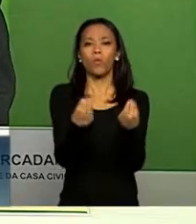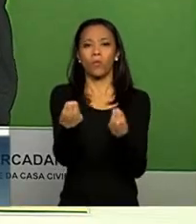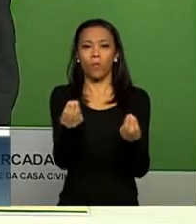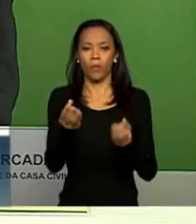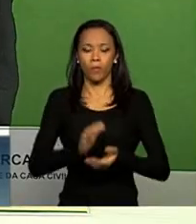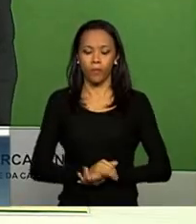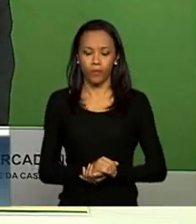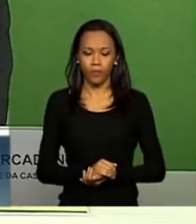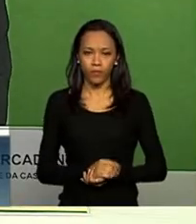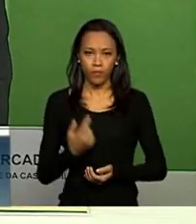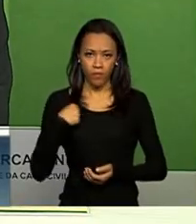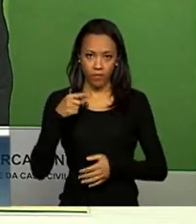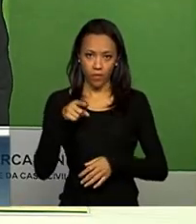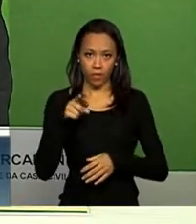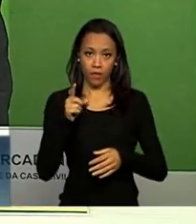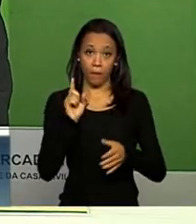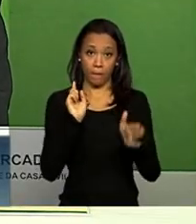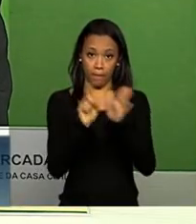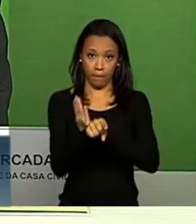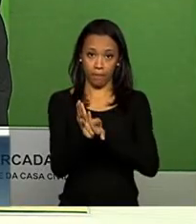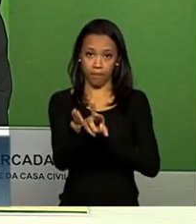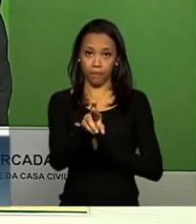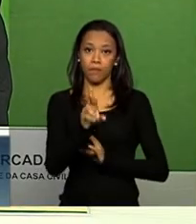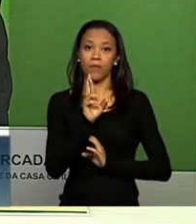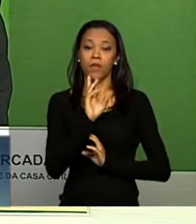Em relação à